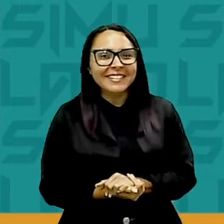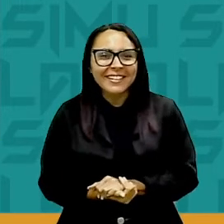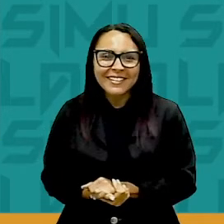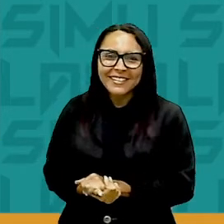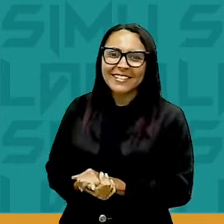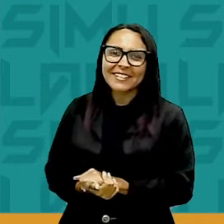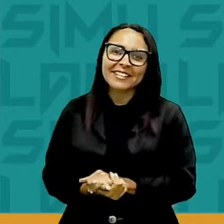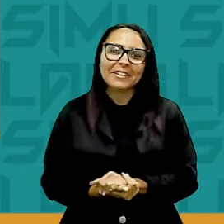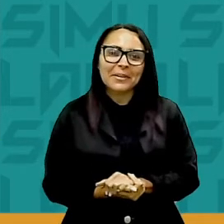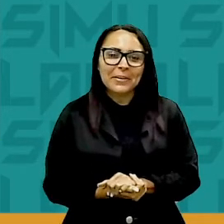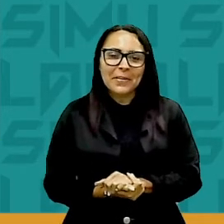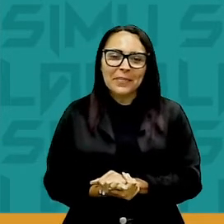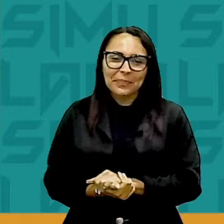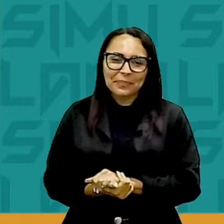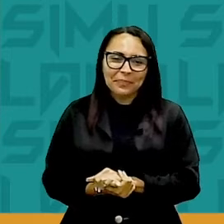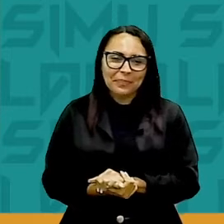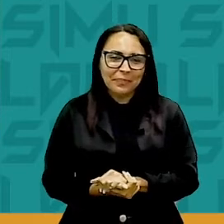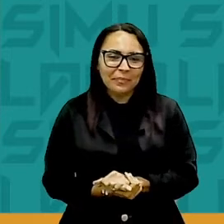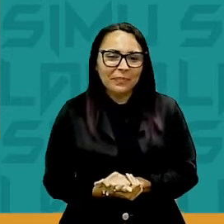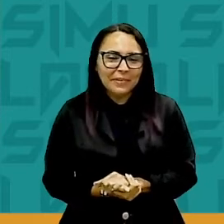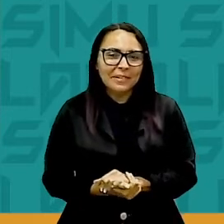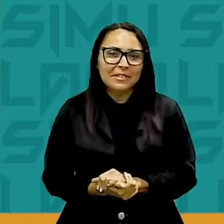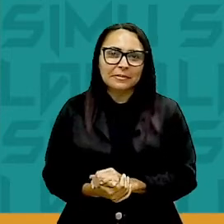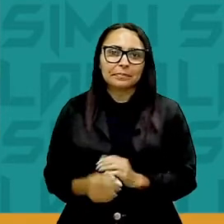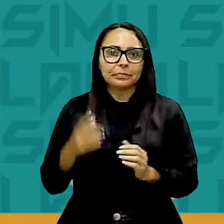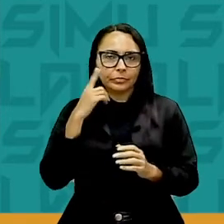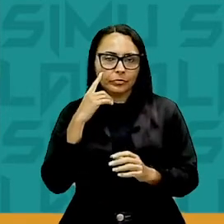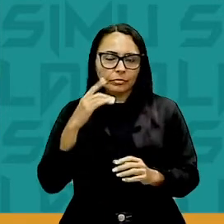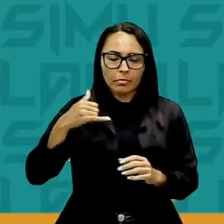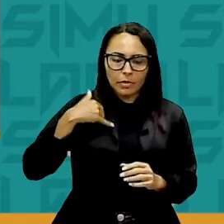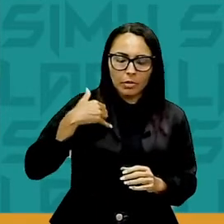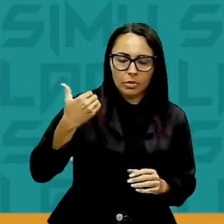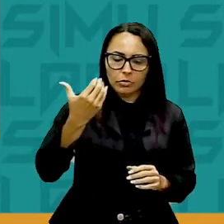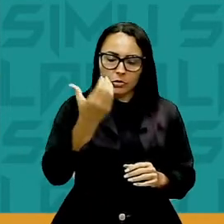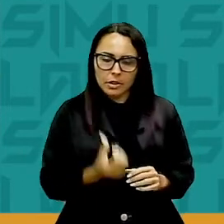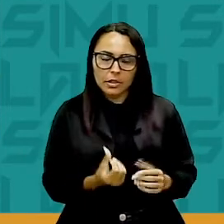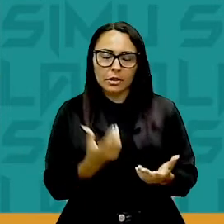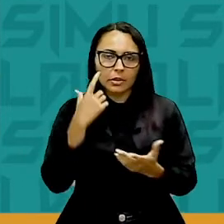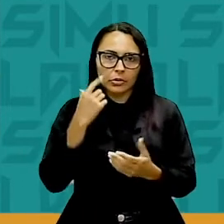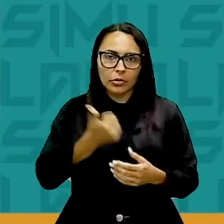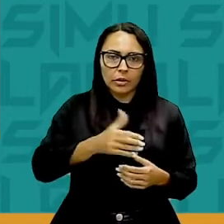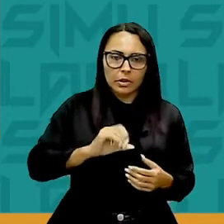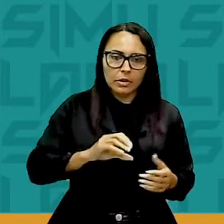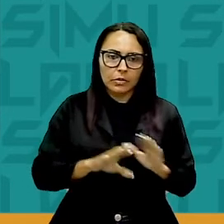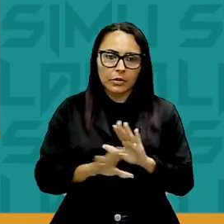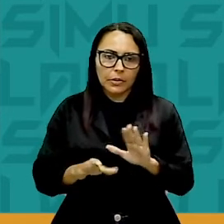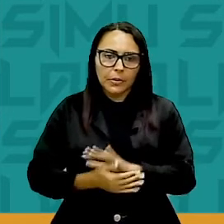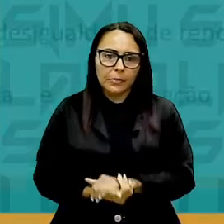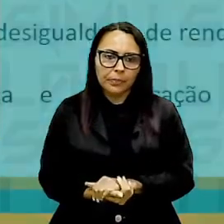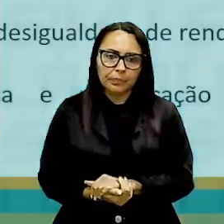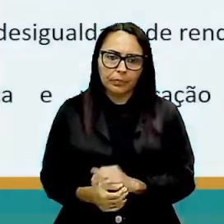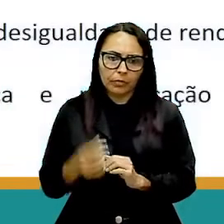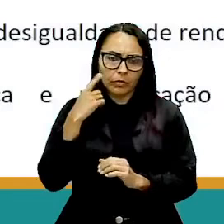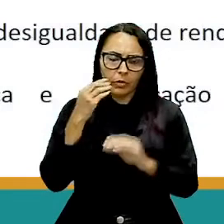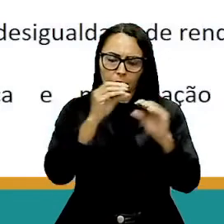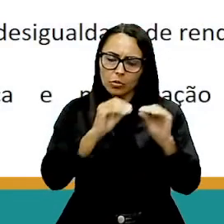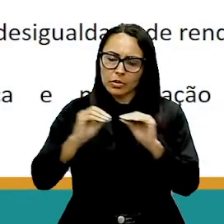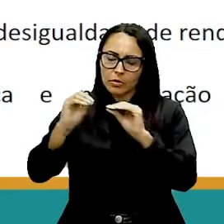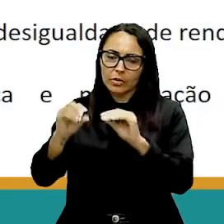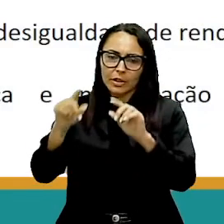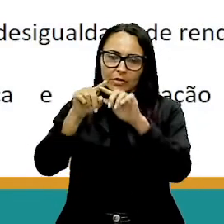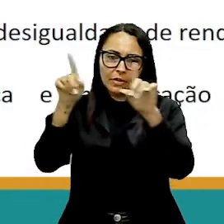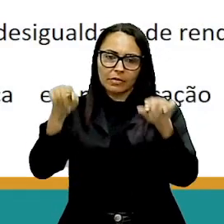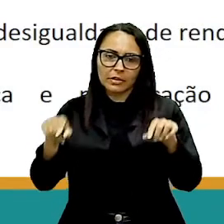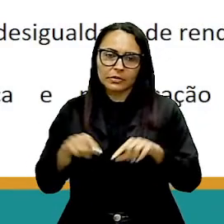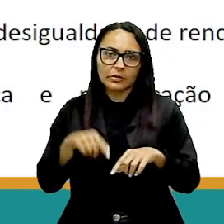Mas vamos embora. Ela coloca aí, eu tenho 6 anos, essa sou eu com 10 anos. No segundo quadrado, ela vai falar assim: e